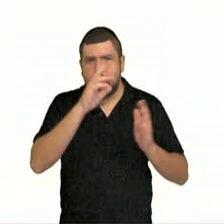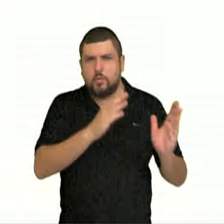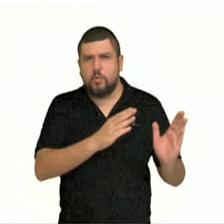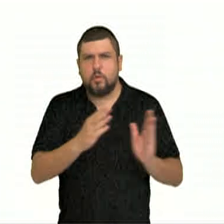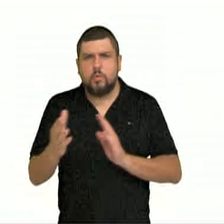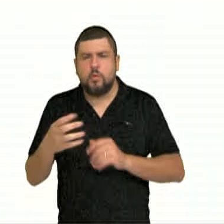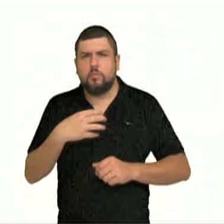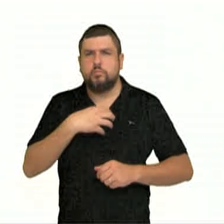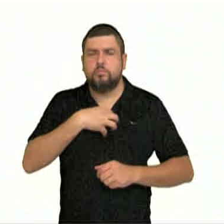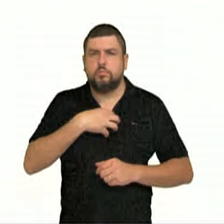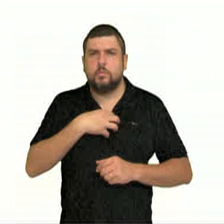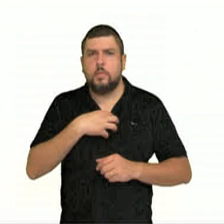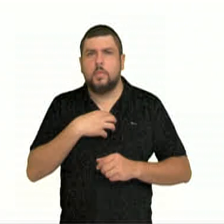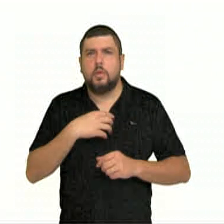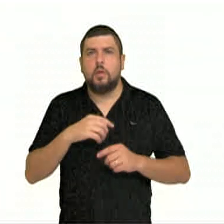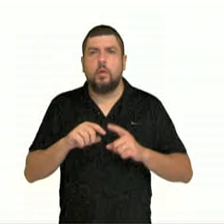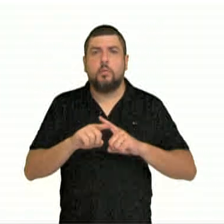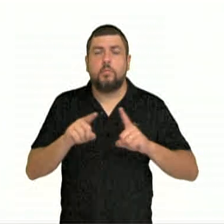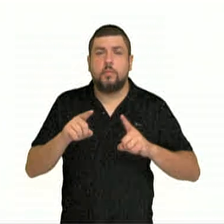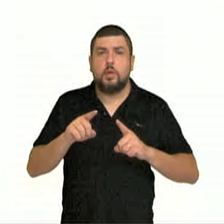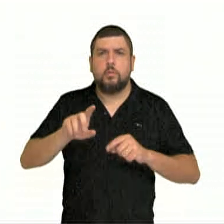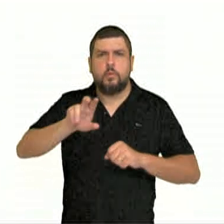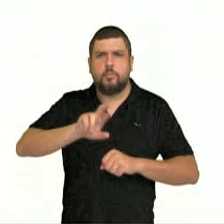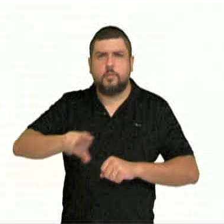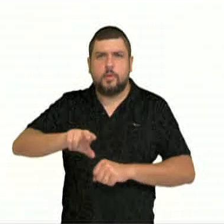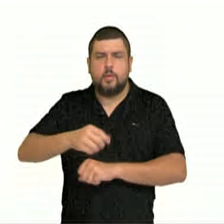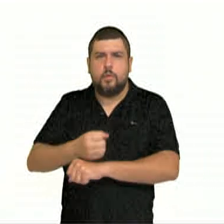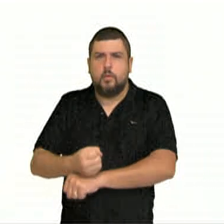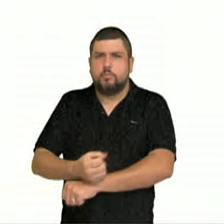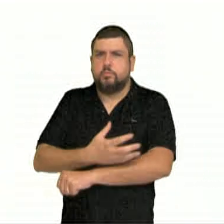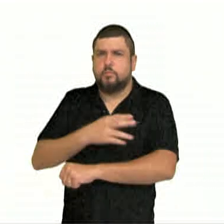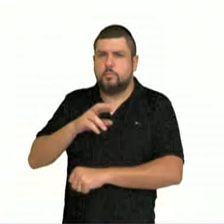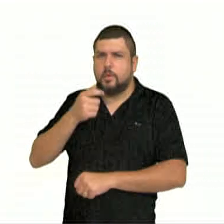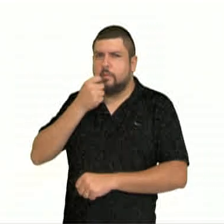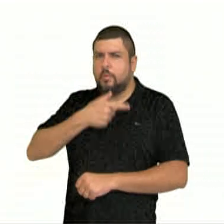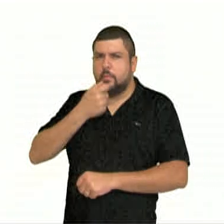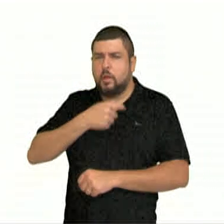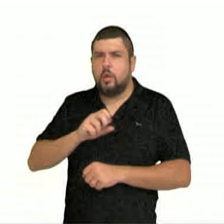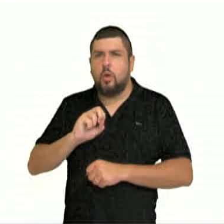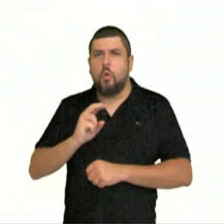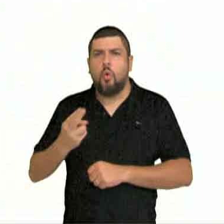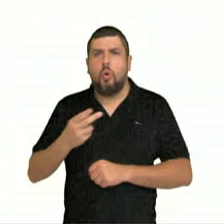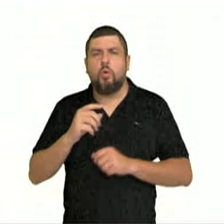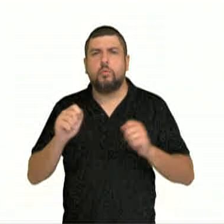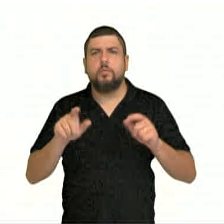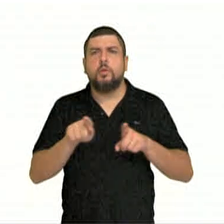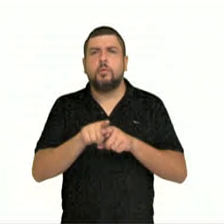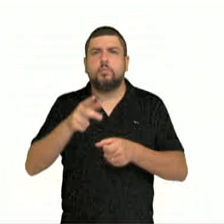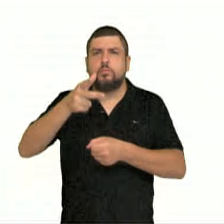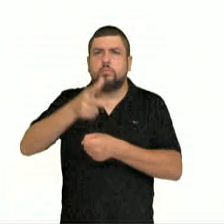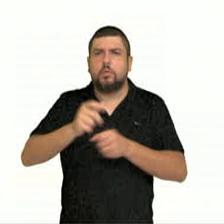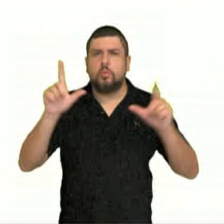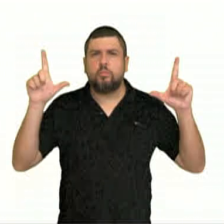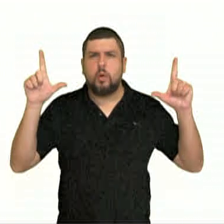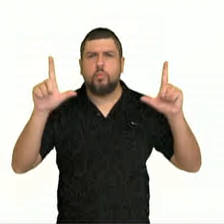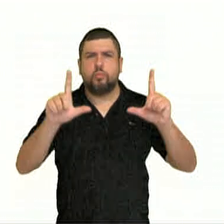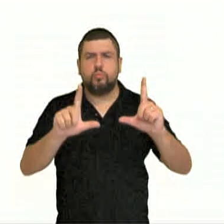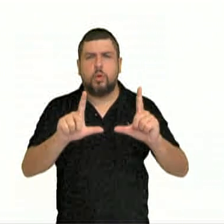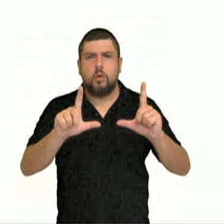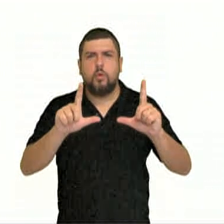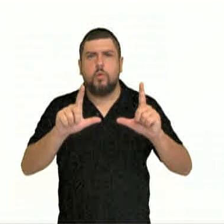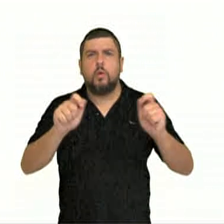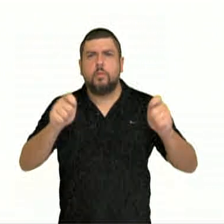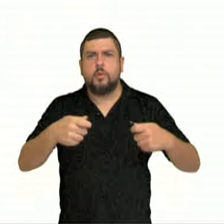sem jamais escorregar no sentimento piegas, ou então sobre os belíssimos planos fechados,